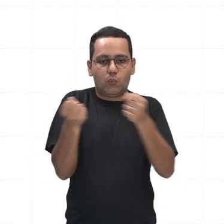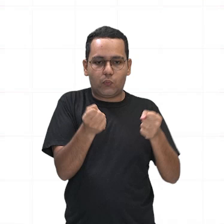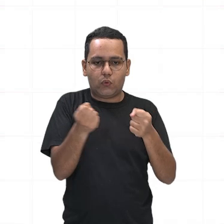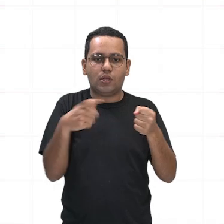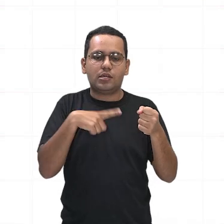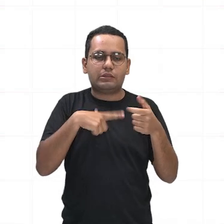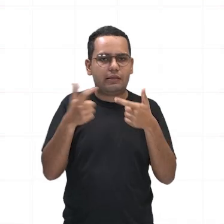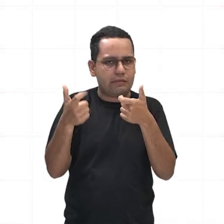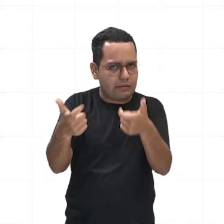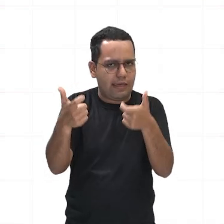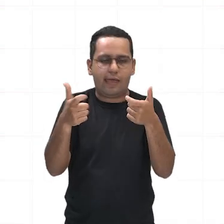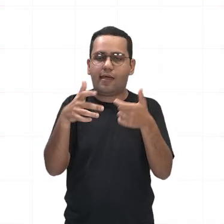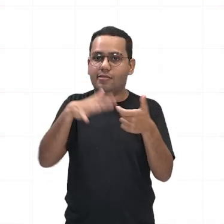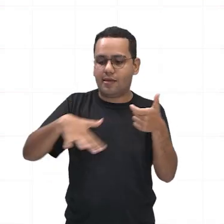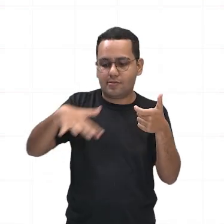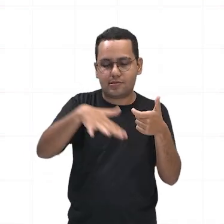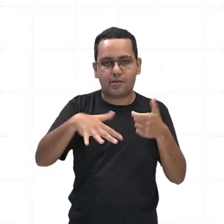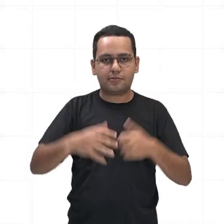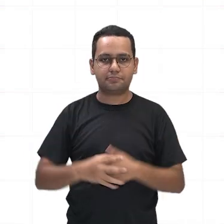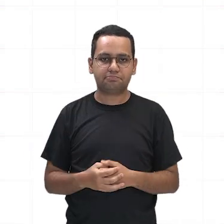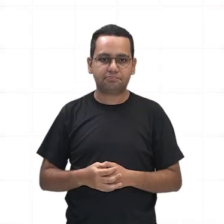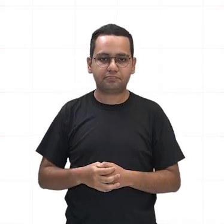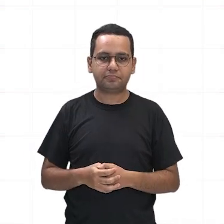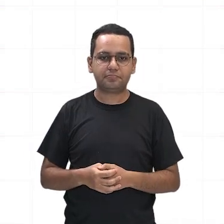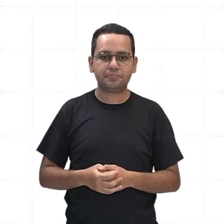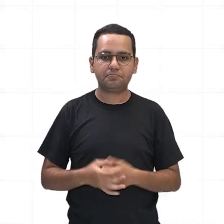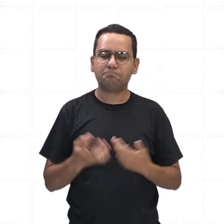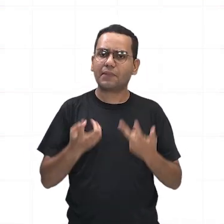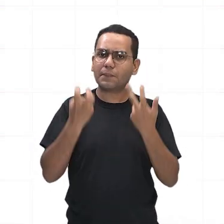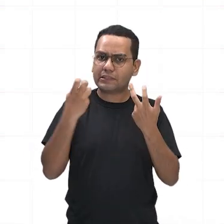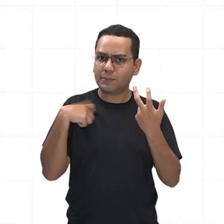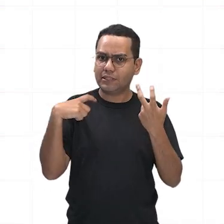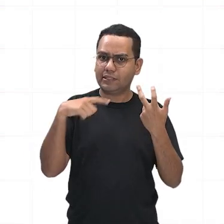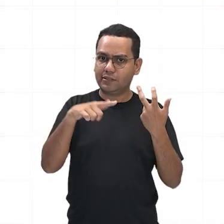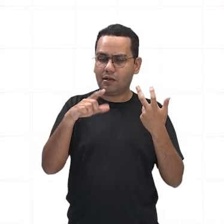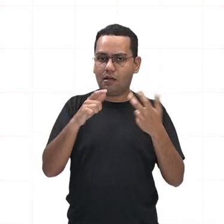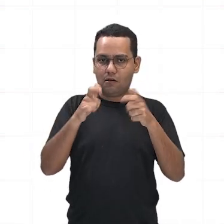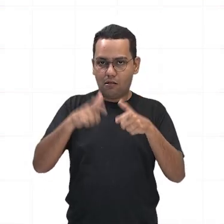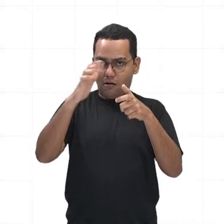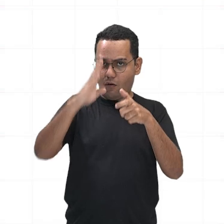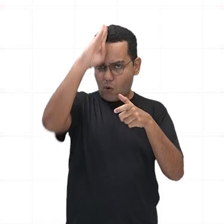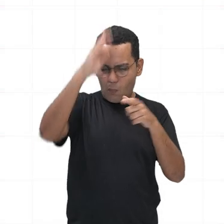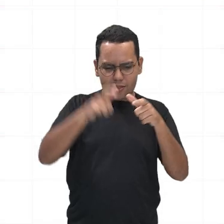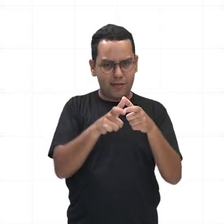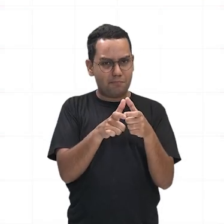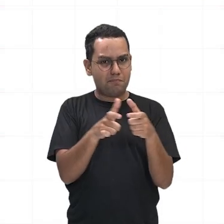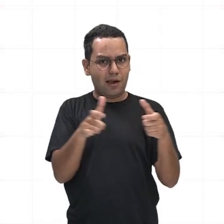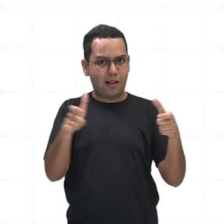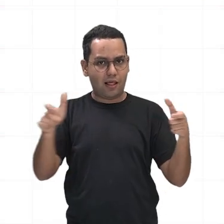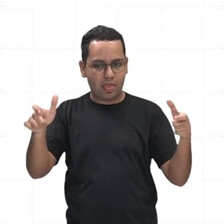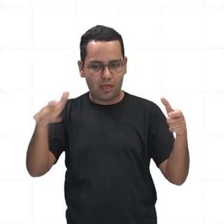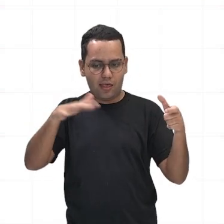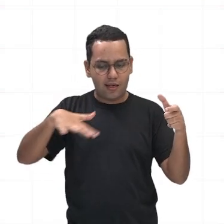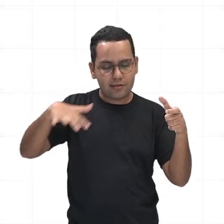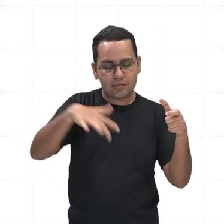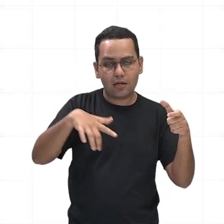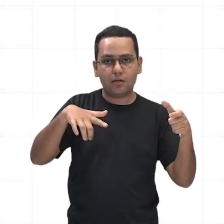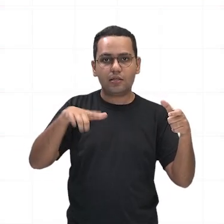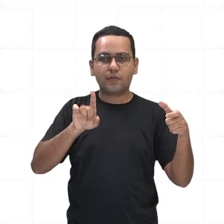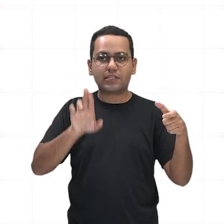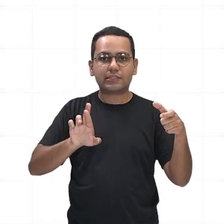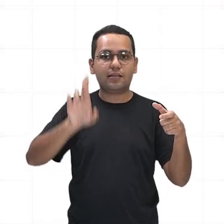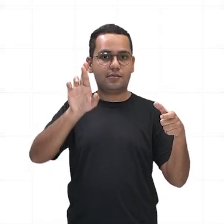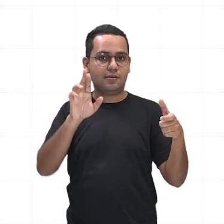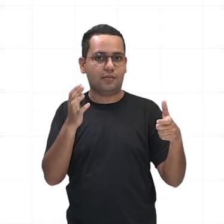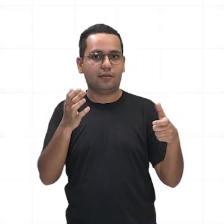romano. Imagina você ter um império imenso com uma vasta extensão territorial, você ser a liderança. Exatamente por isso que